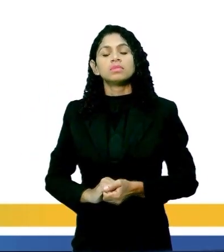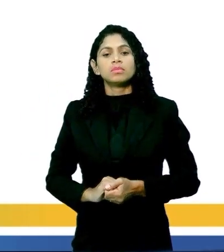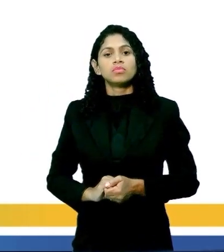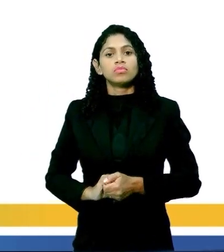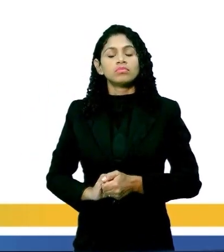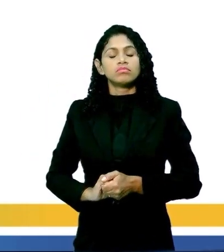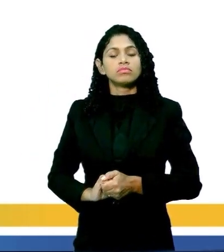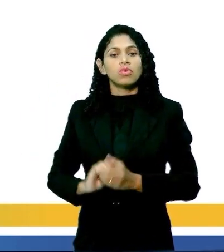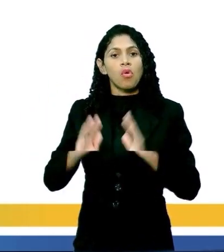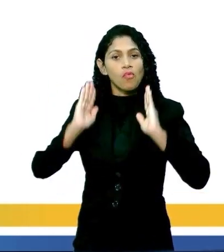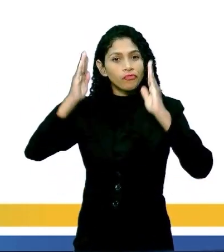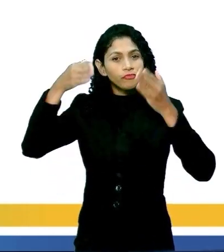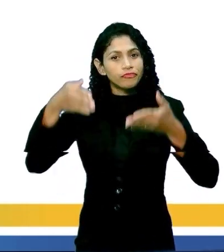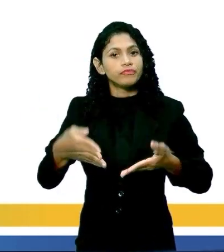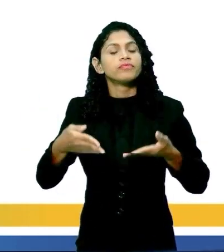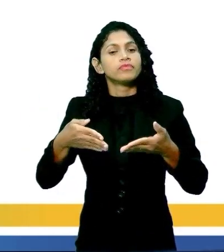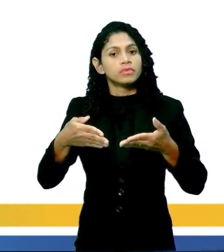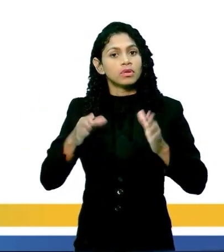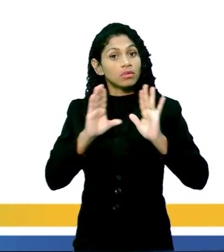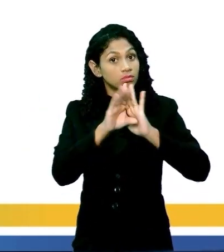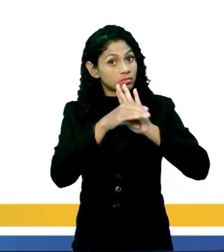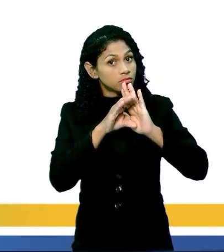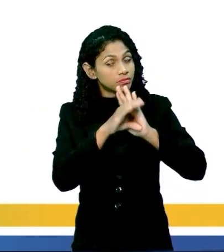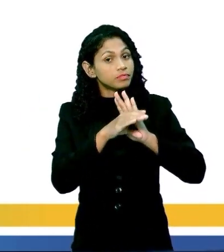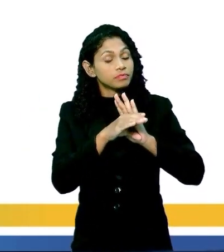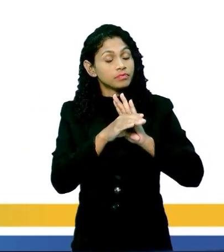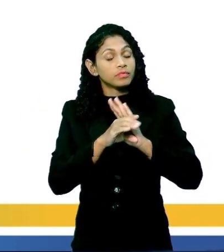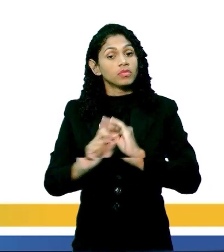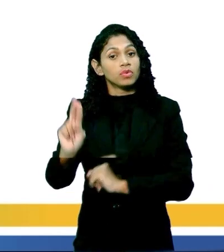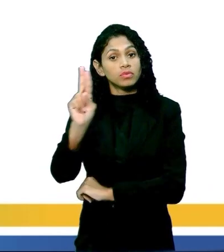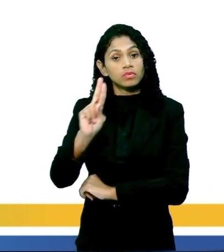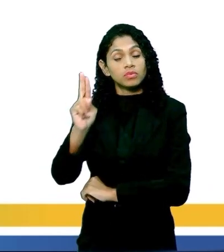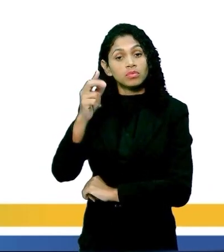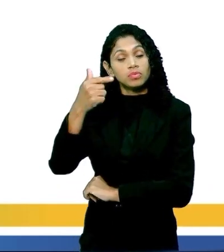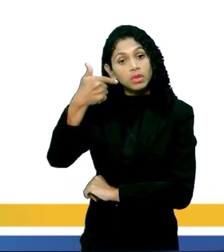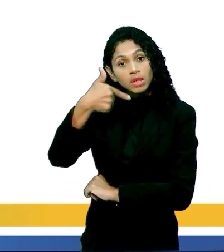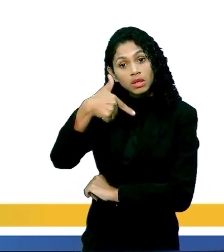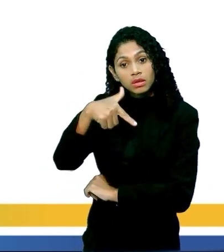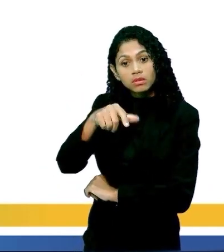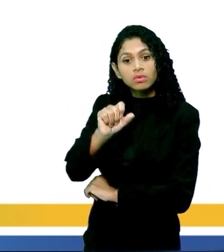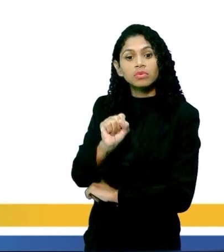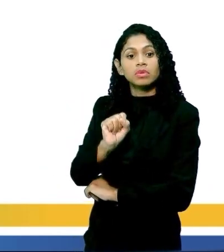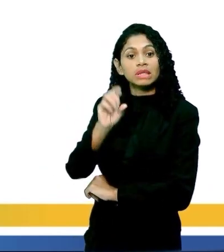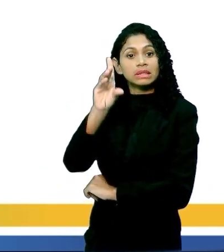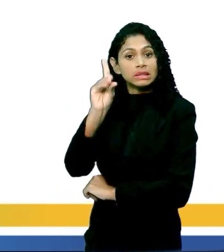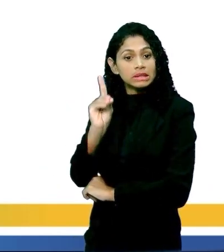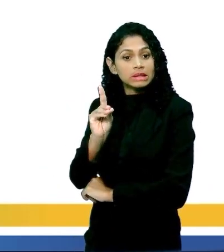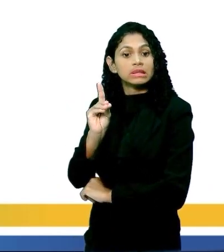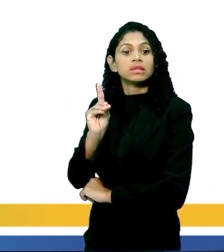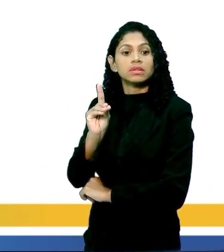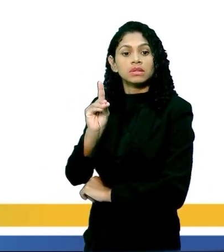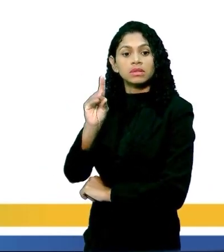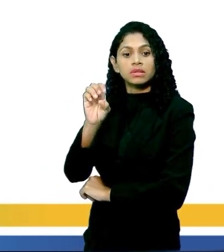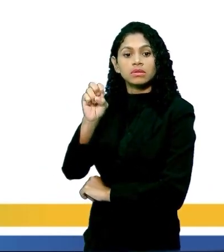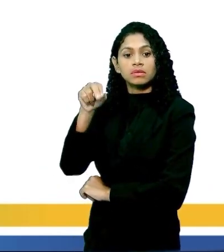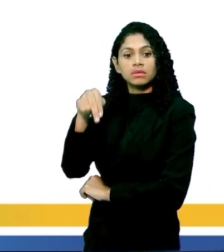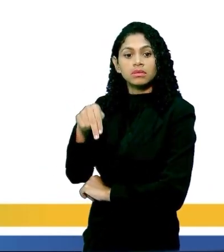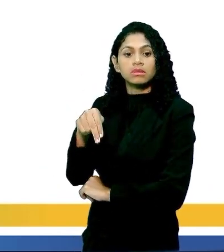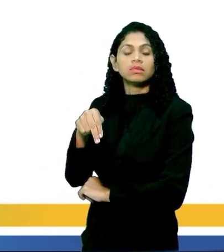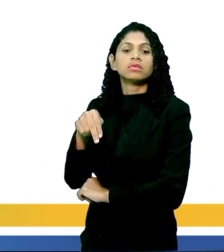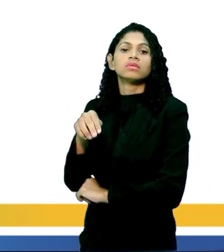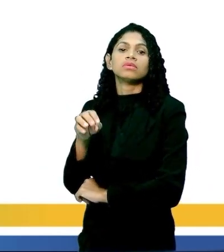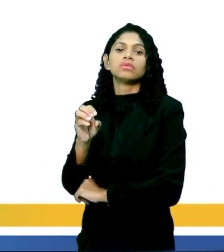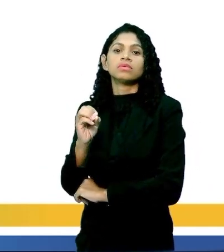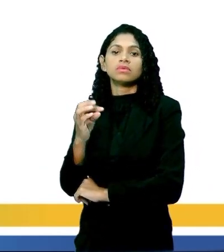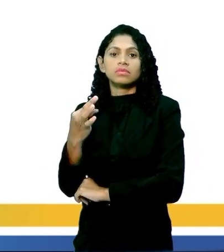no conteúdo, tá? Eu uso uma linguagem denotativa, uma realidade apenas traduzida. Onde